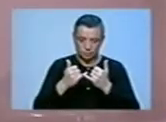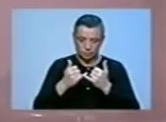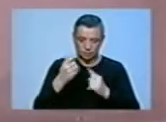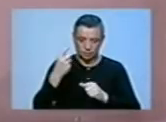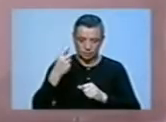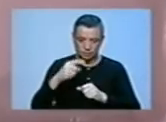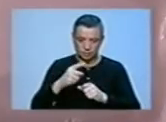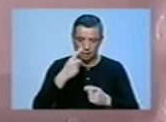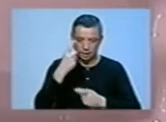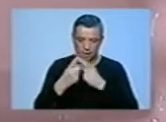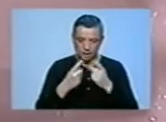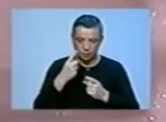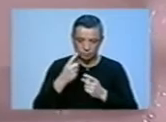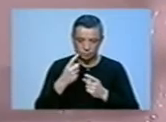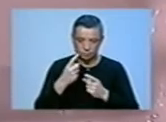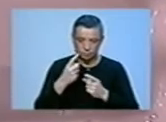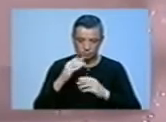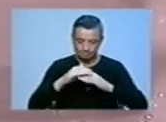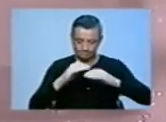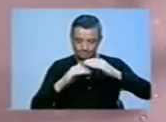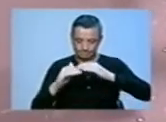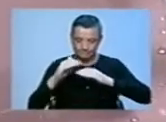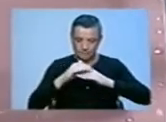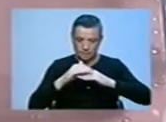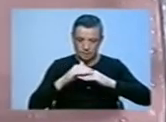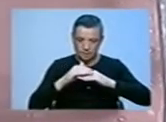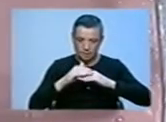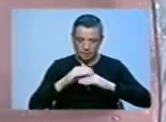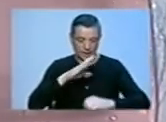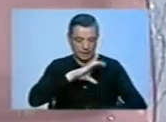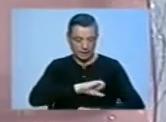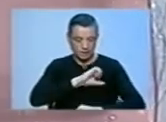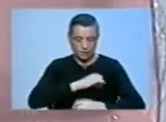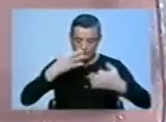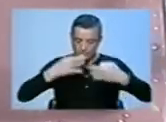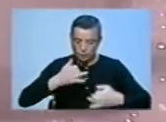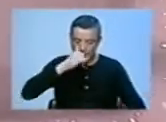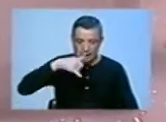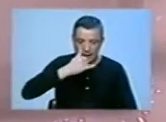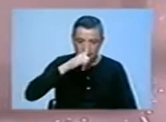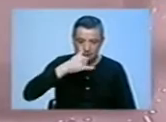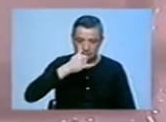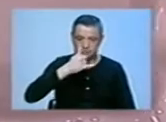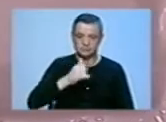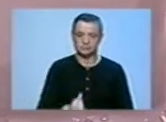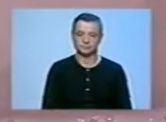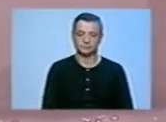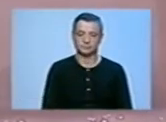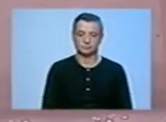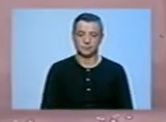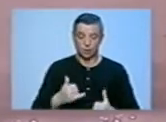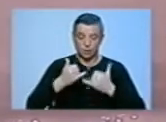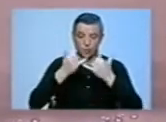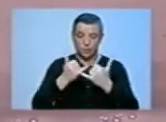alguns montinhos deste creme de requeijão e natas e frida